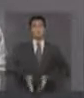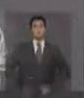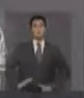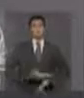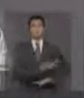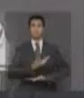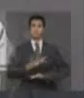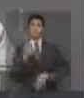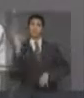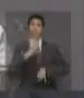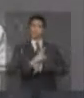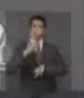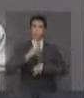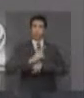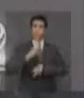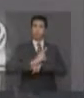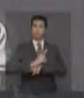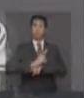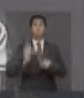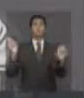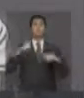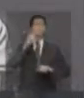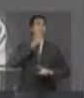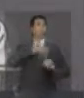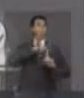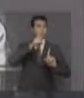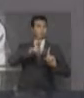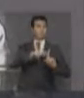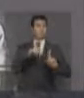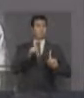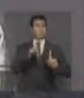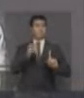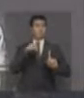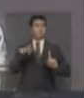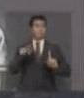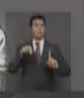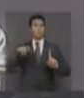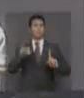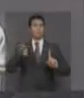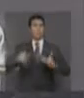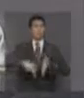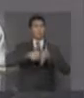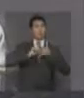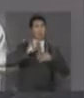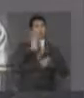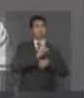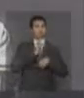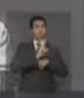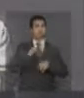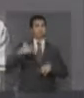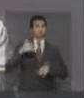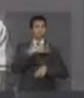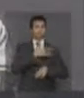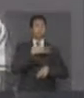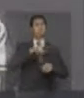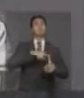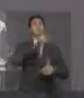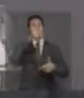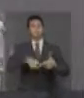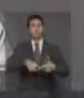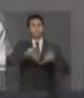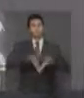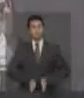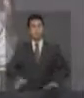garantir pré-natal e depois garantir o atendimento neonatal para evitar